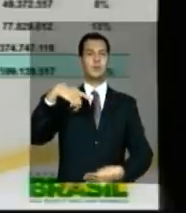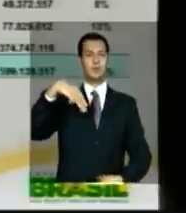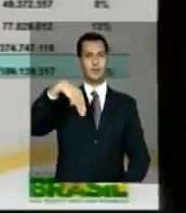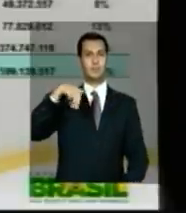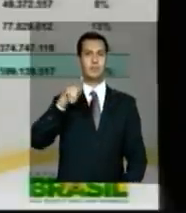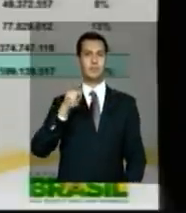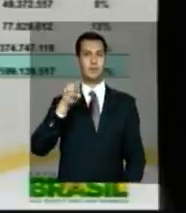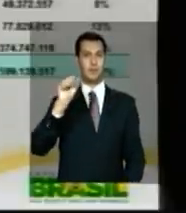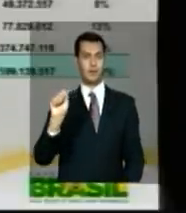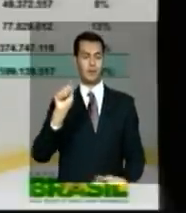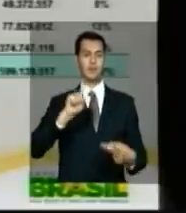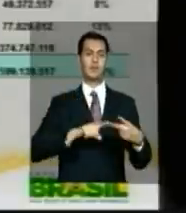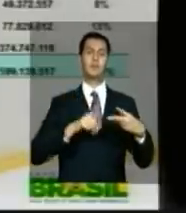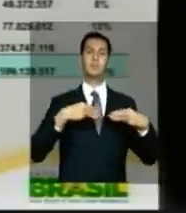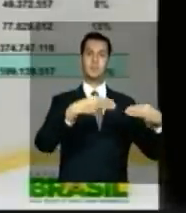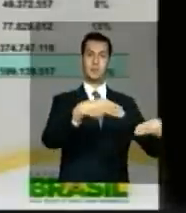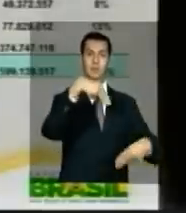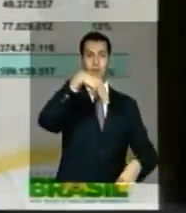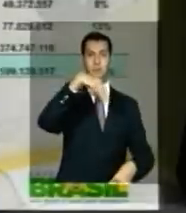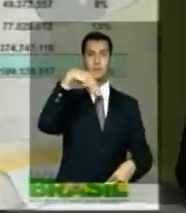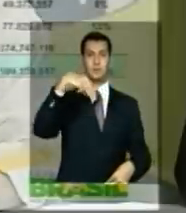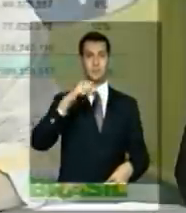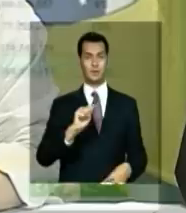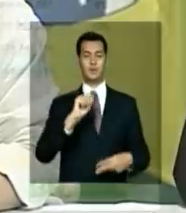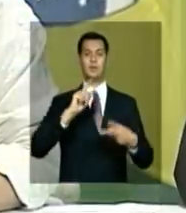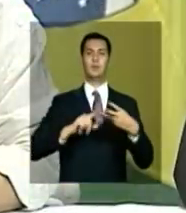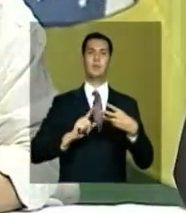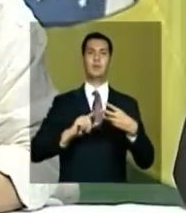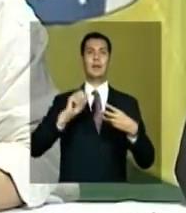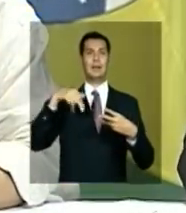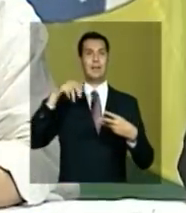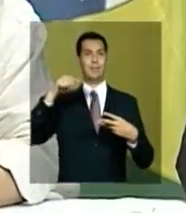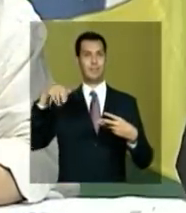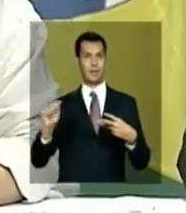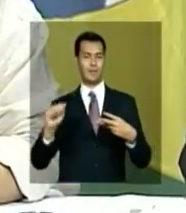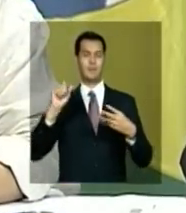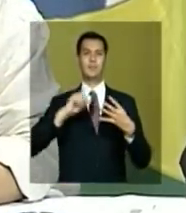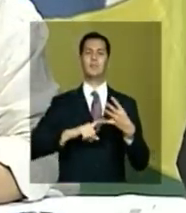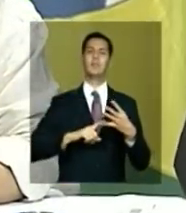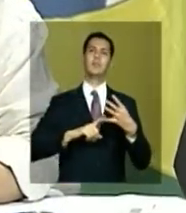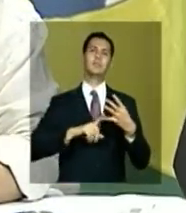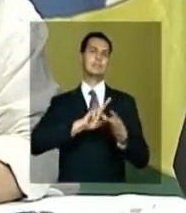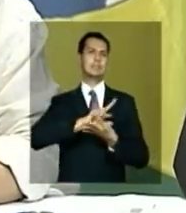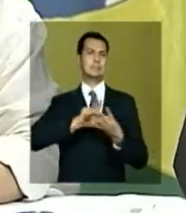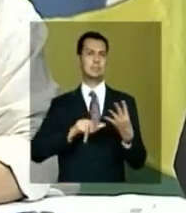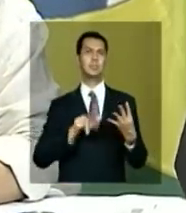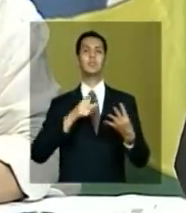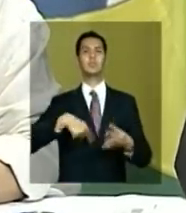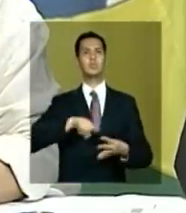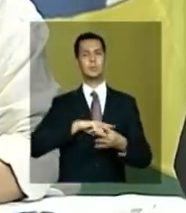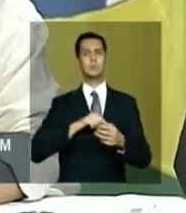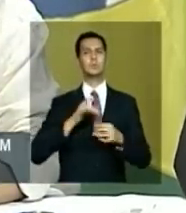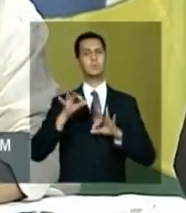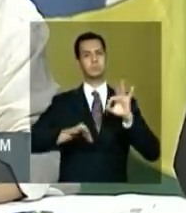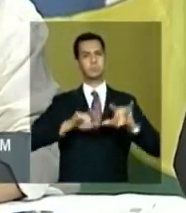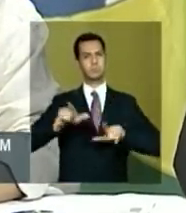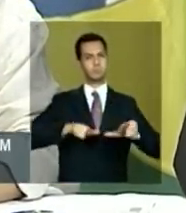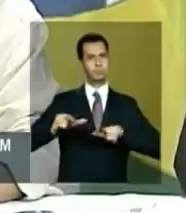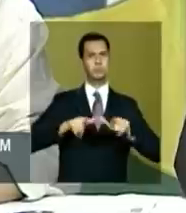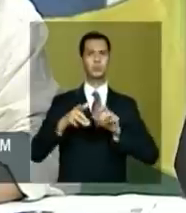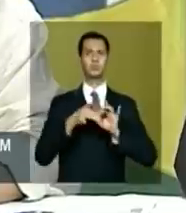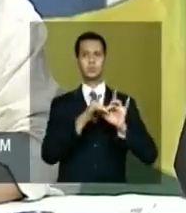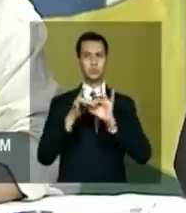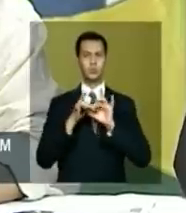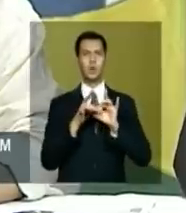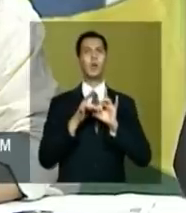Agricultura com a Embrapa com a agência nacional de águas para buscarmos a a proposta que o Governo está vai apresentar